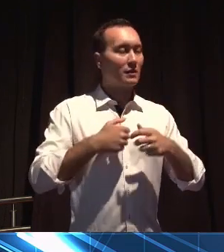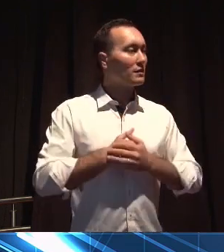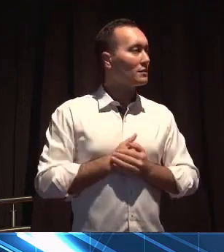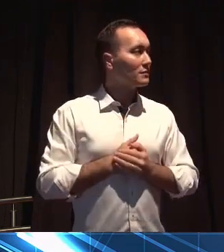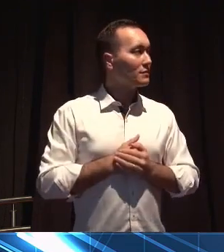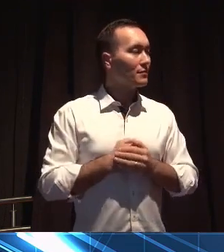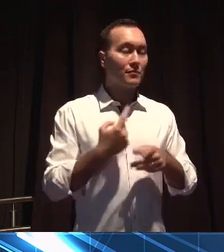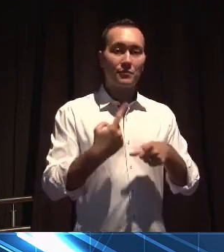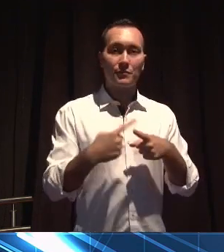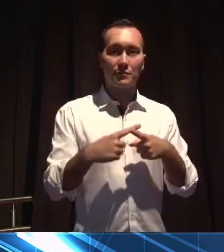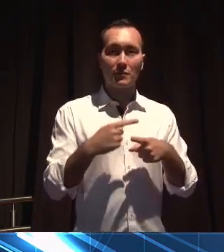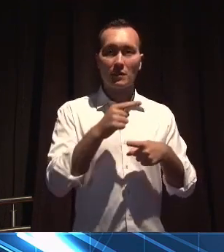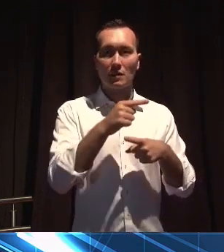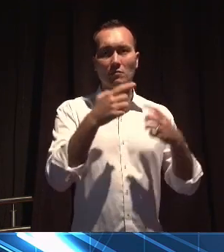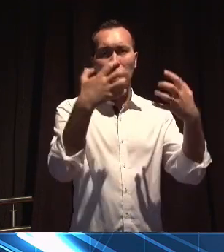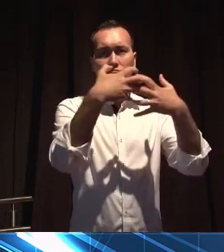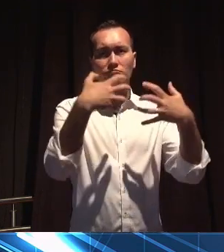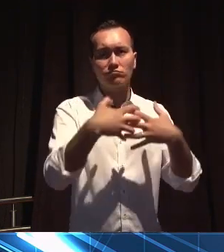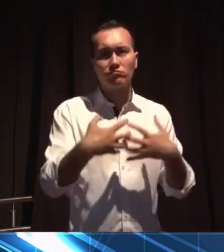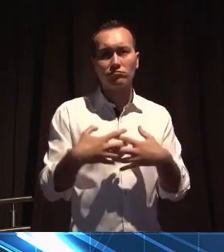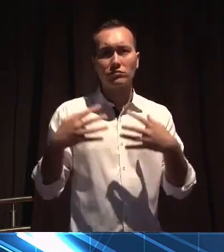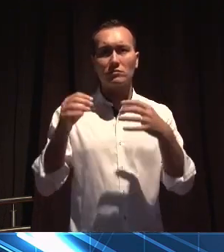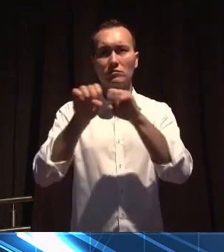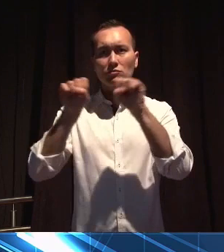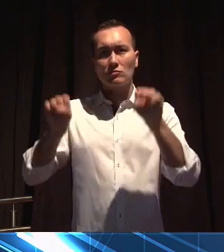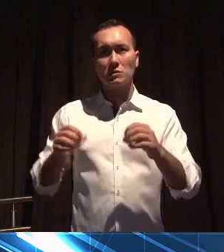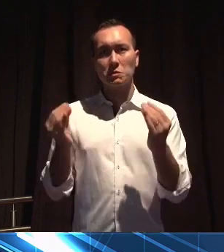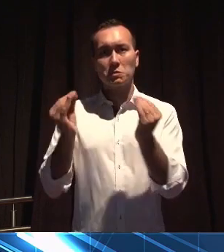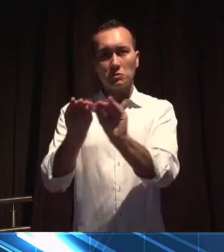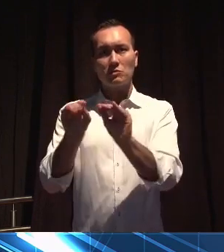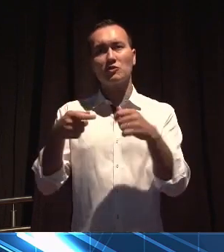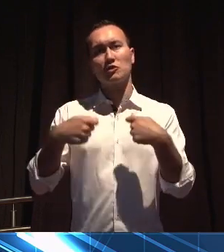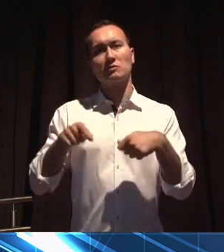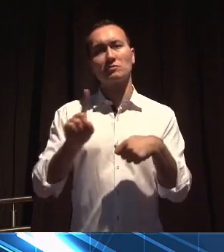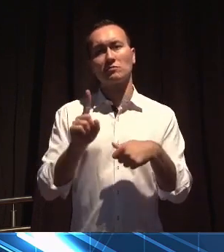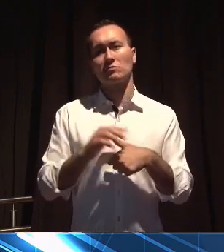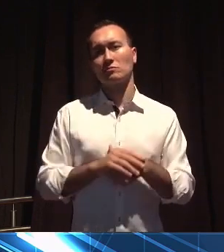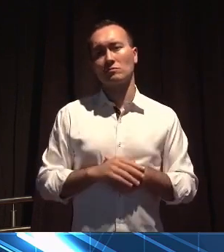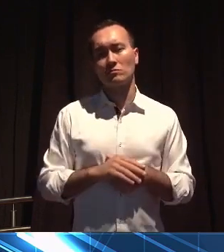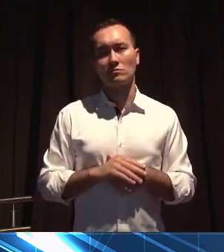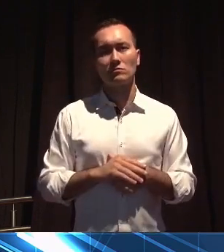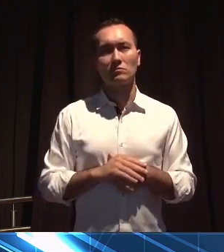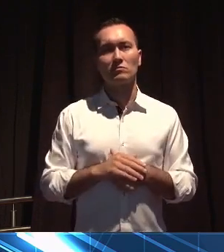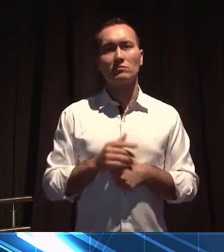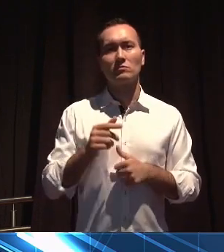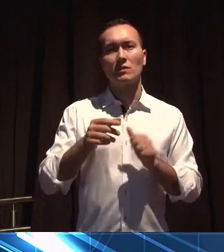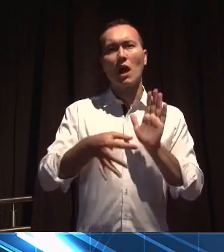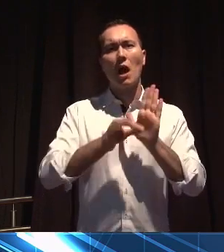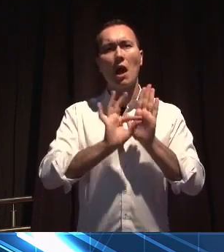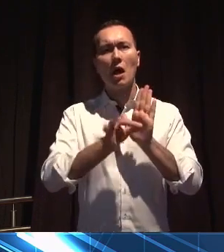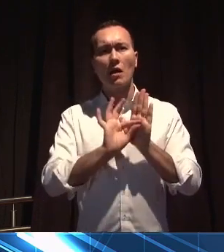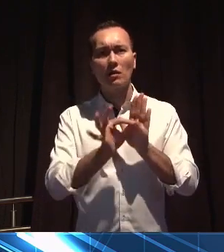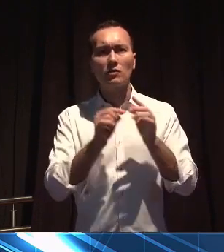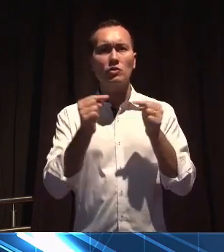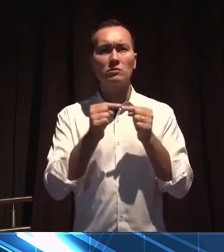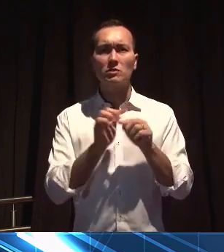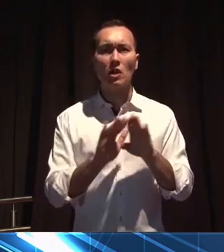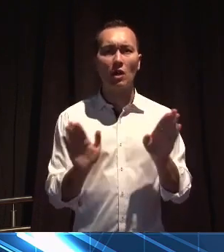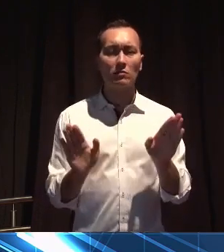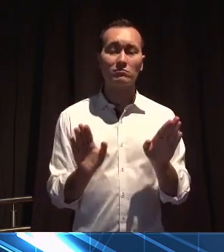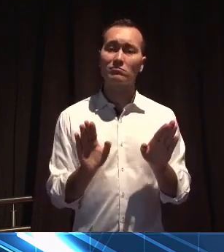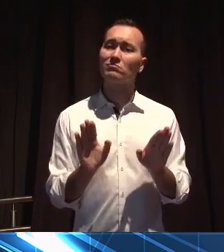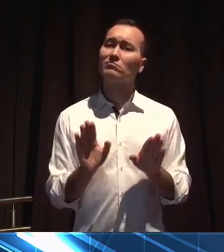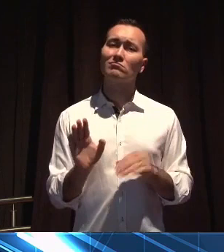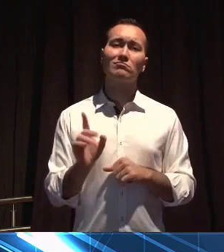para o meu sistema beleza e aí isso só vale para Java e classes interface então por exemplo pessoal